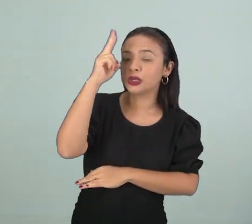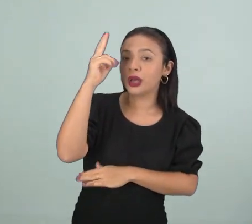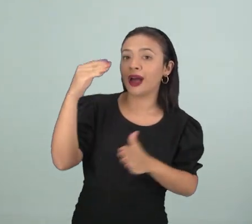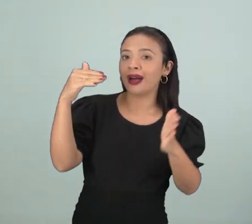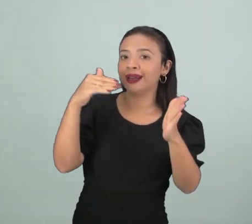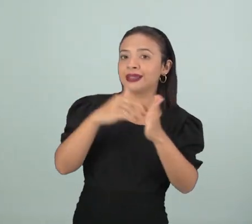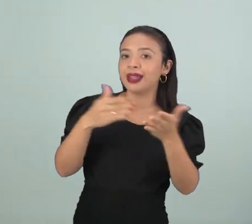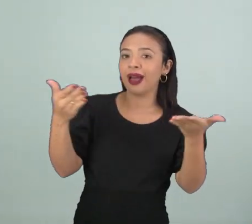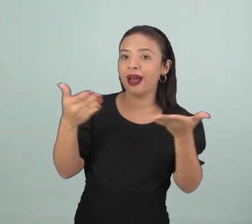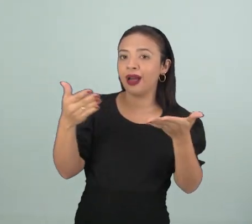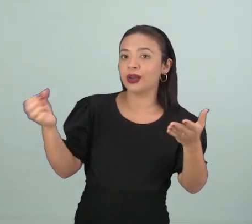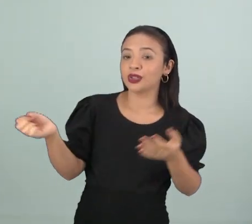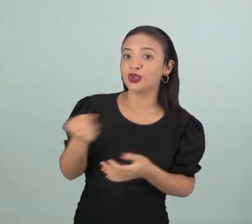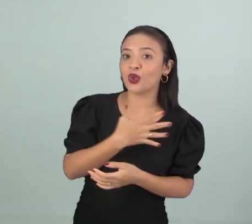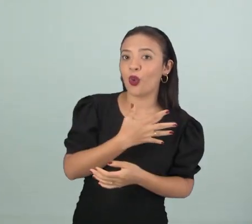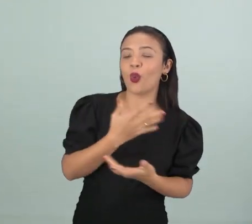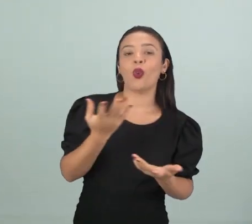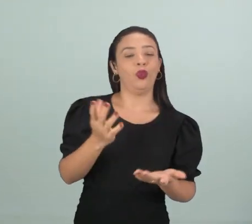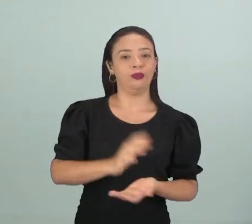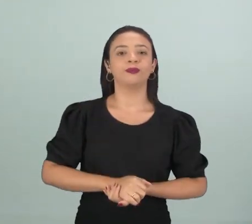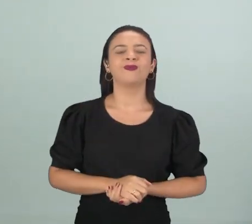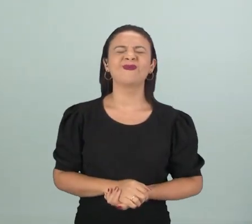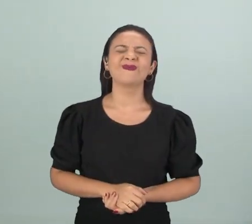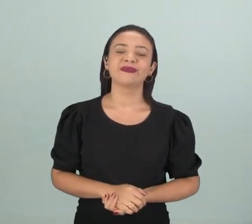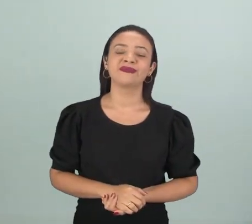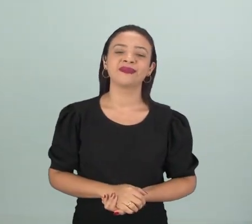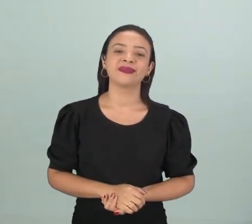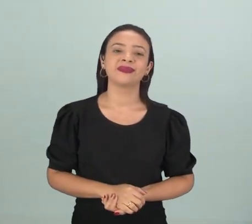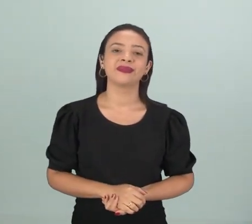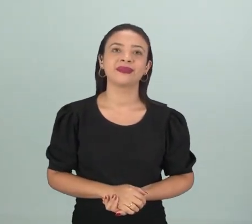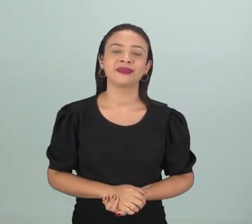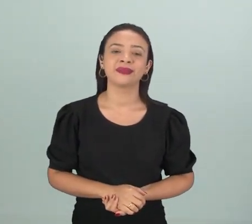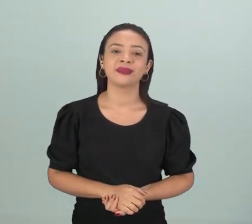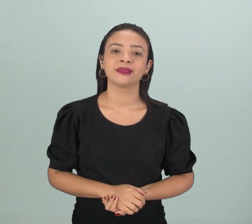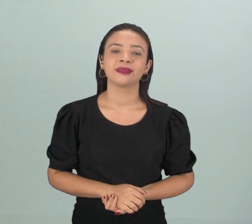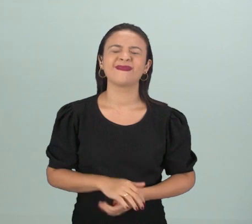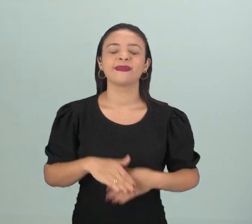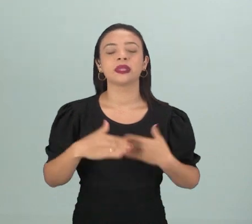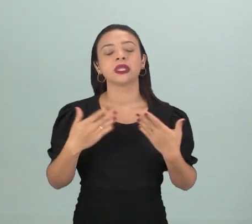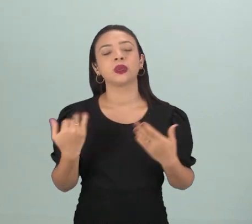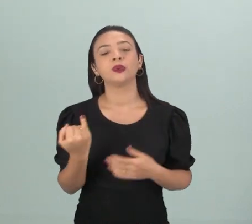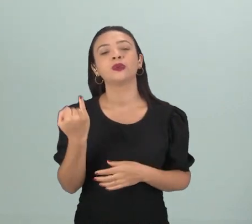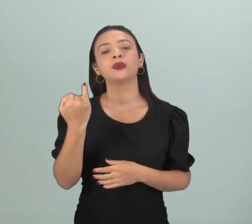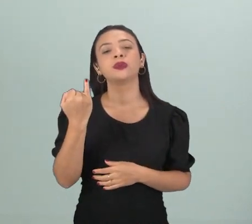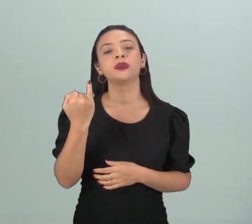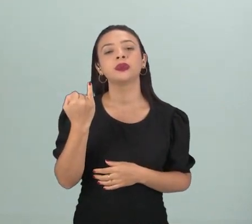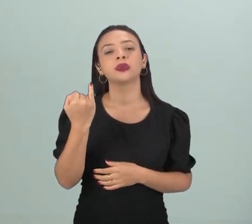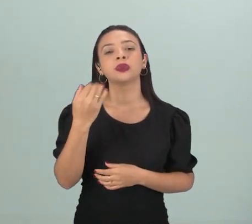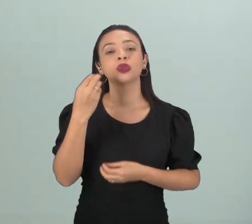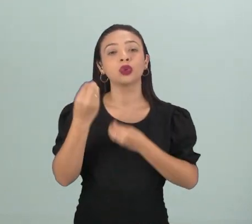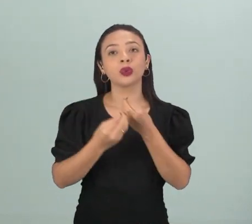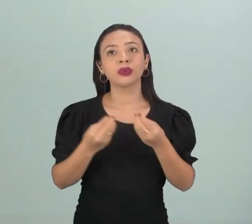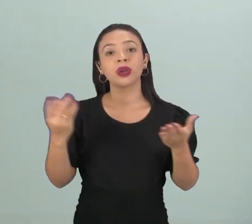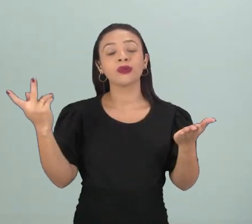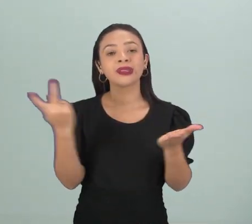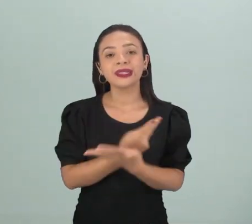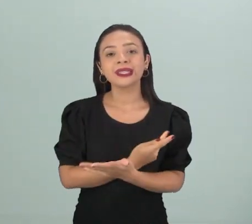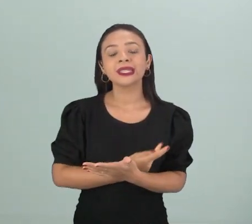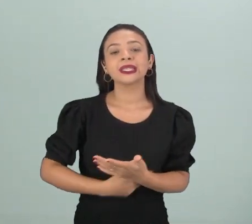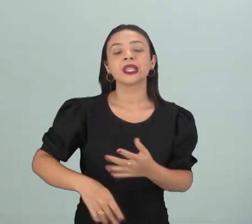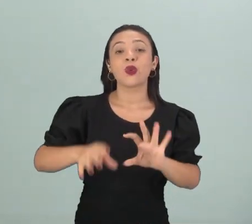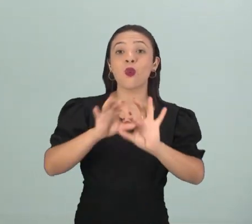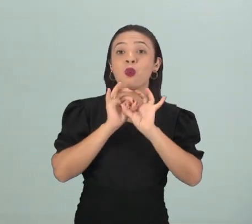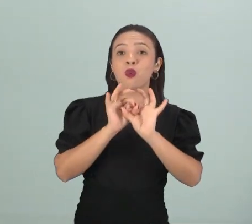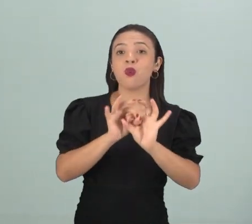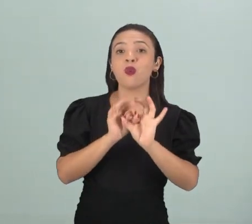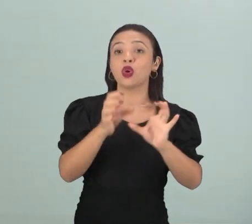até a idade contemporânea, até os dias atuais, certo? Então, é um marco muito grande essa consolidação desse poder